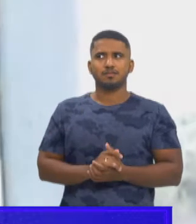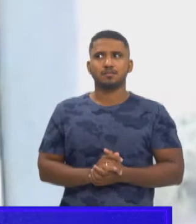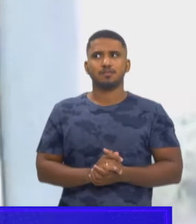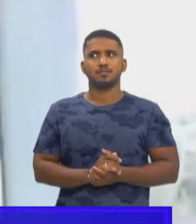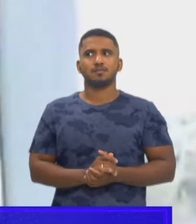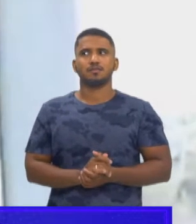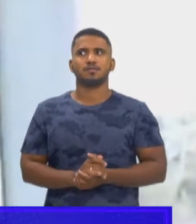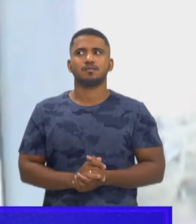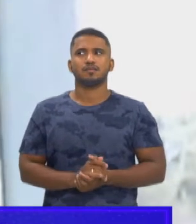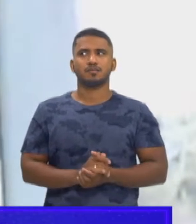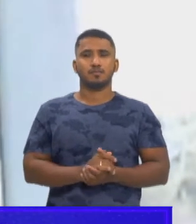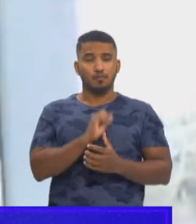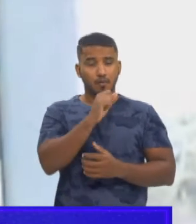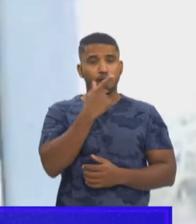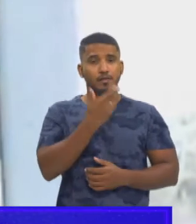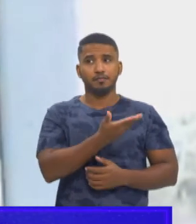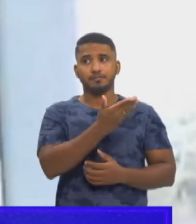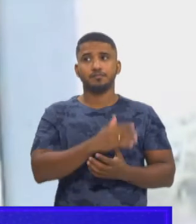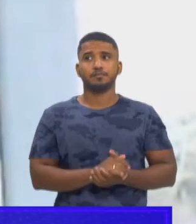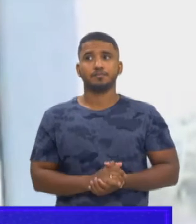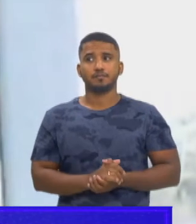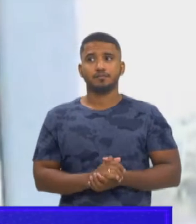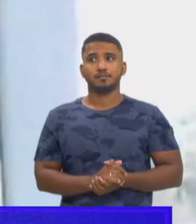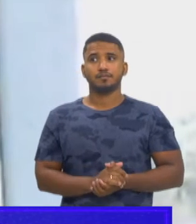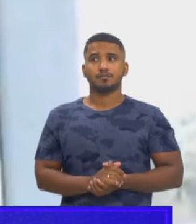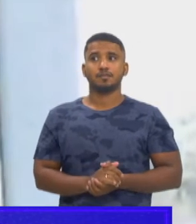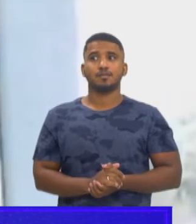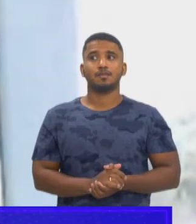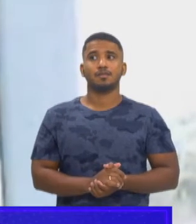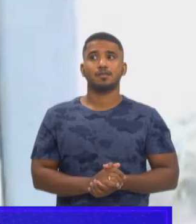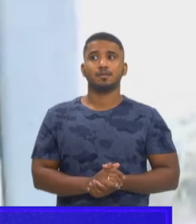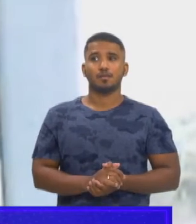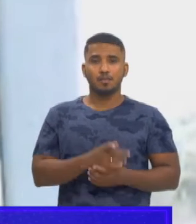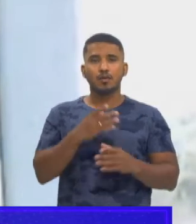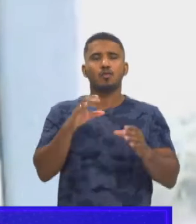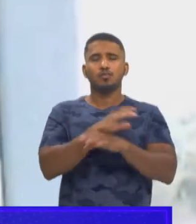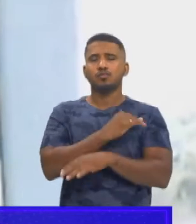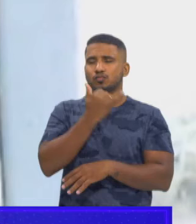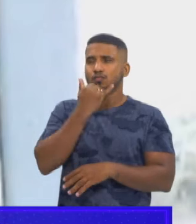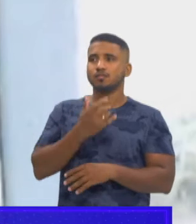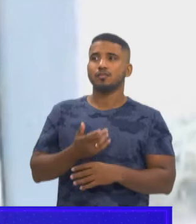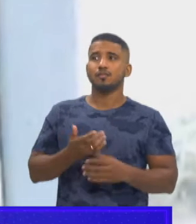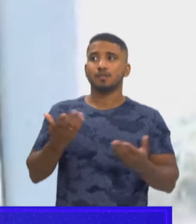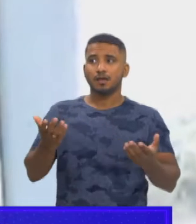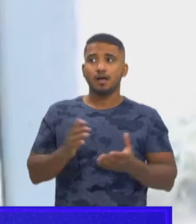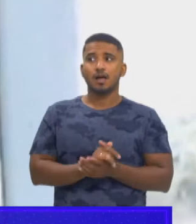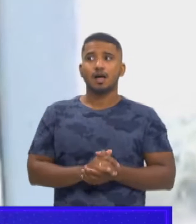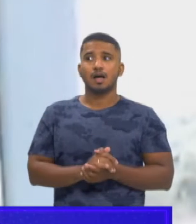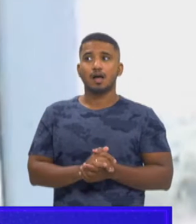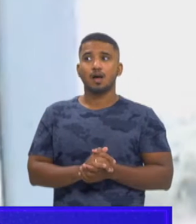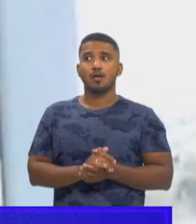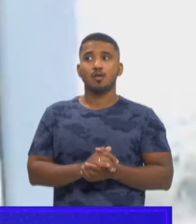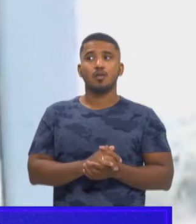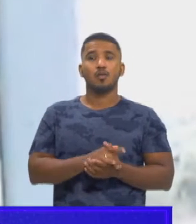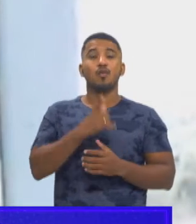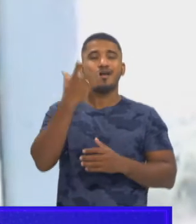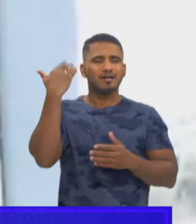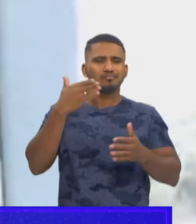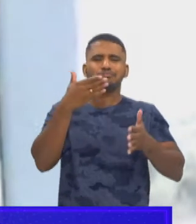a mutabilidade do direito no decorrer dos anos, ainda temos muito que evoluir em relação à